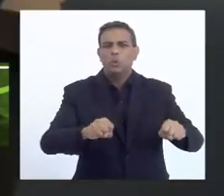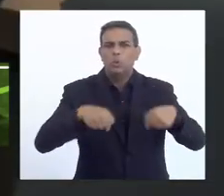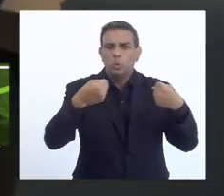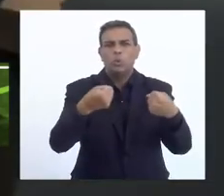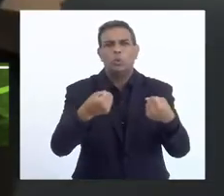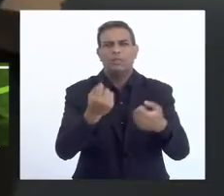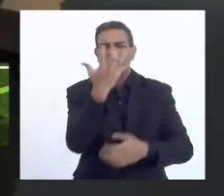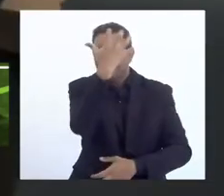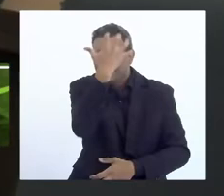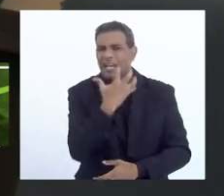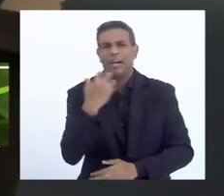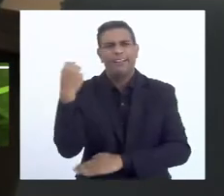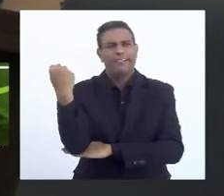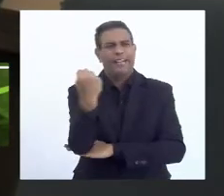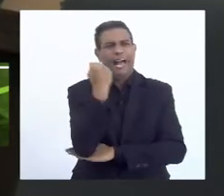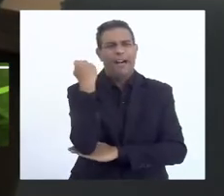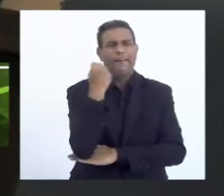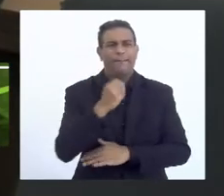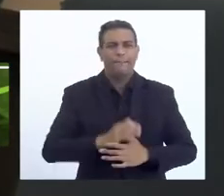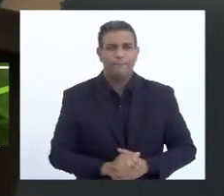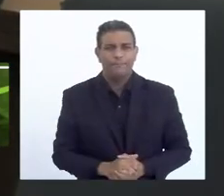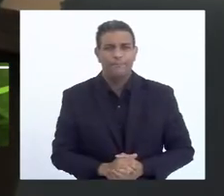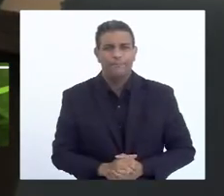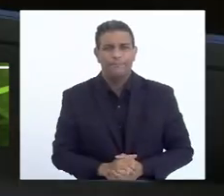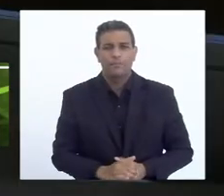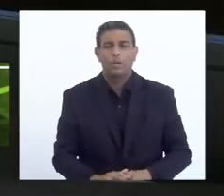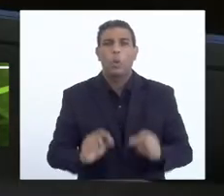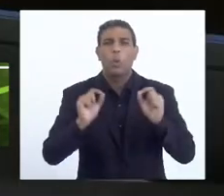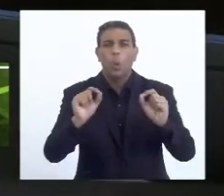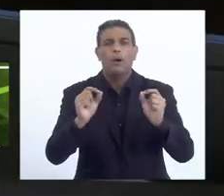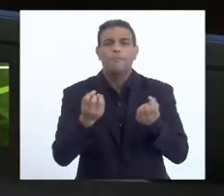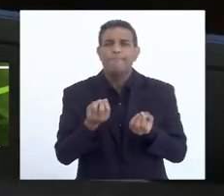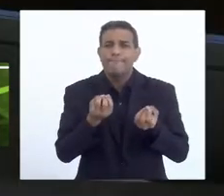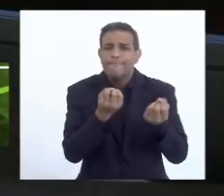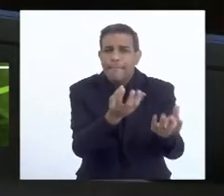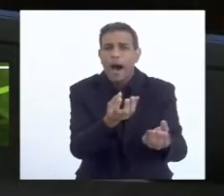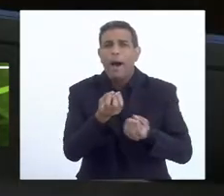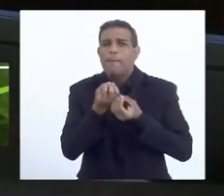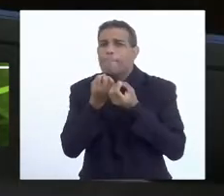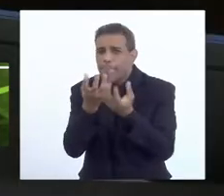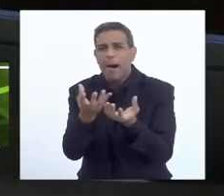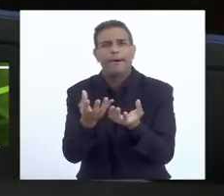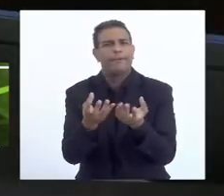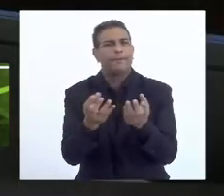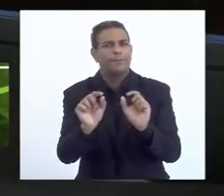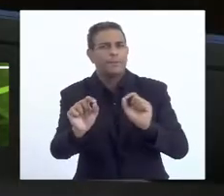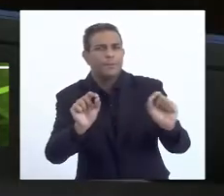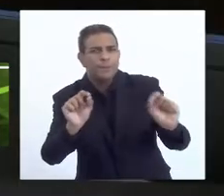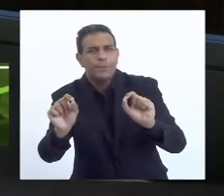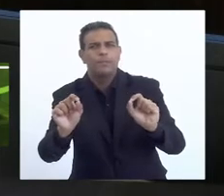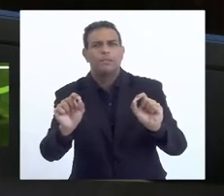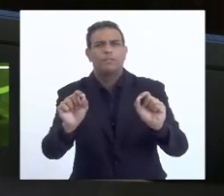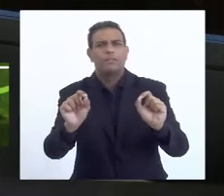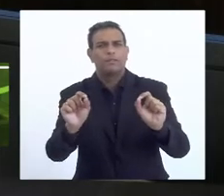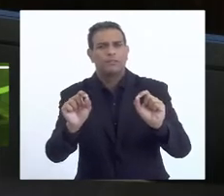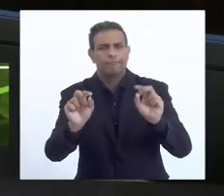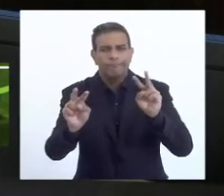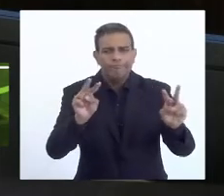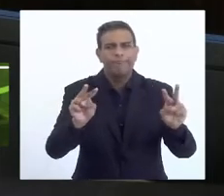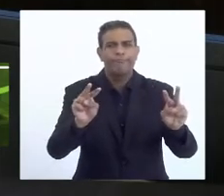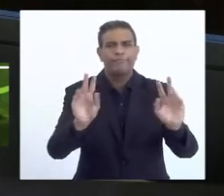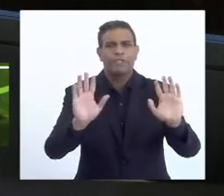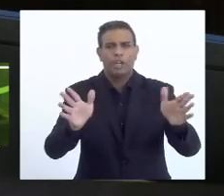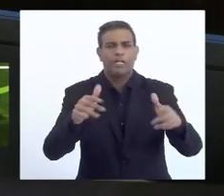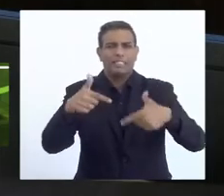Isso é seríssimo. Então, eu queria expor aqui que, muitas vezes, essas companheiras que estão na